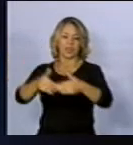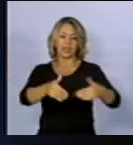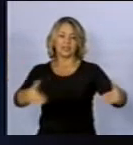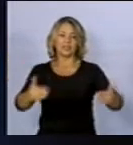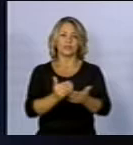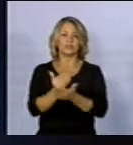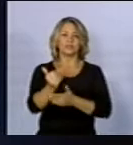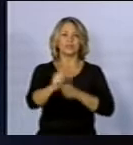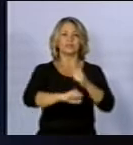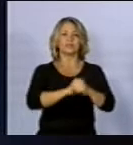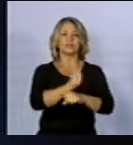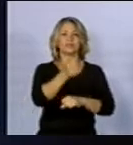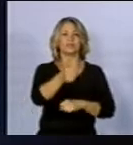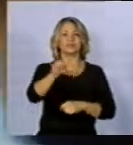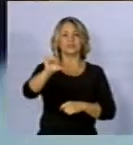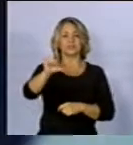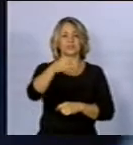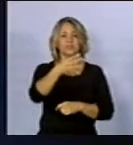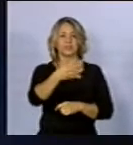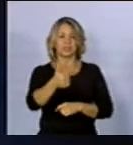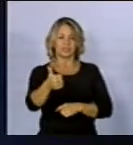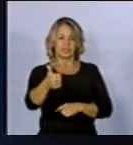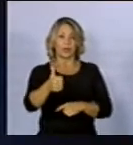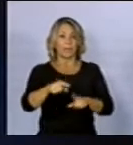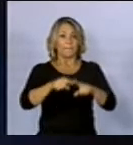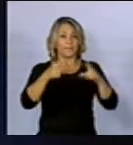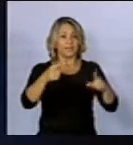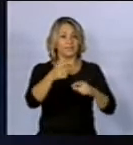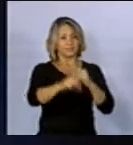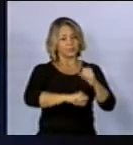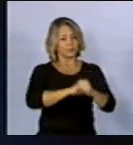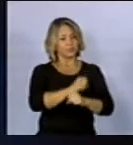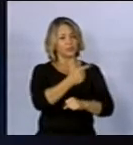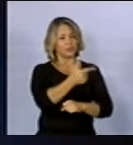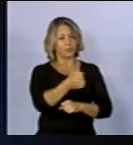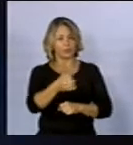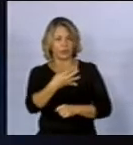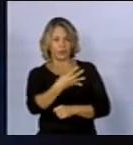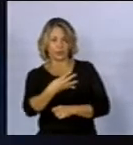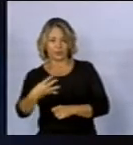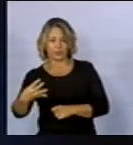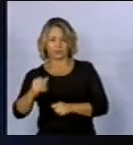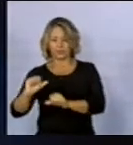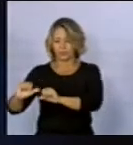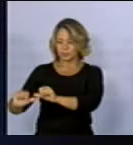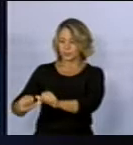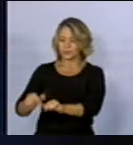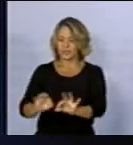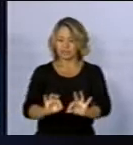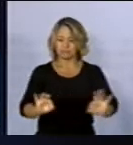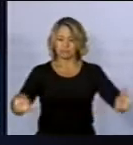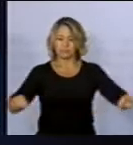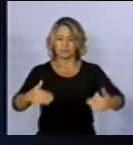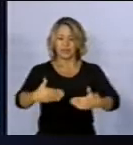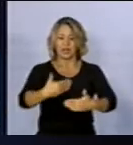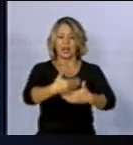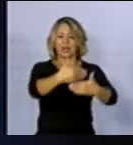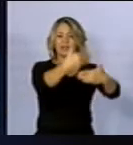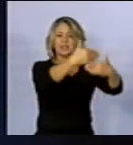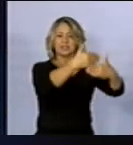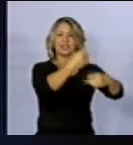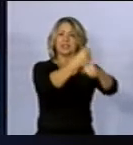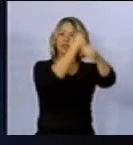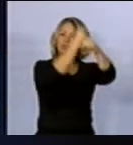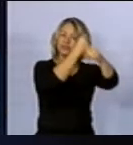1941 mas em 2004 ela foi totalmente eh remodelada totalmente reconstruída e